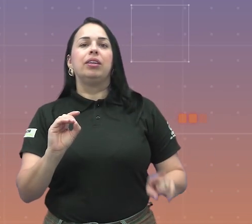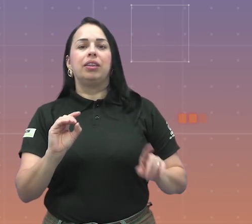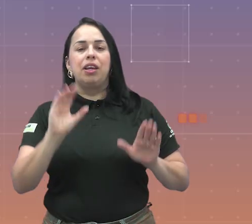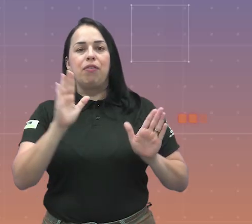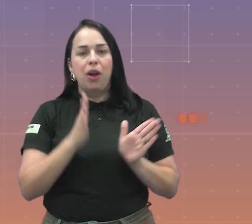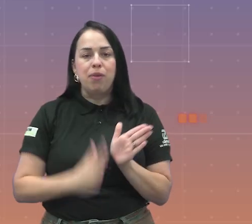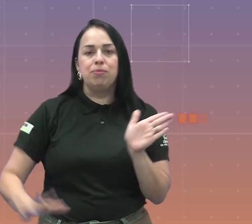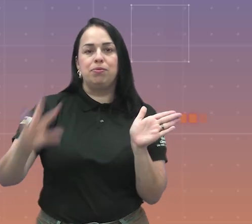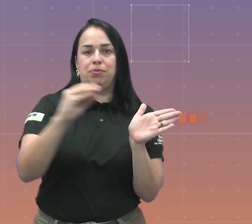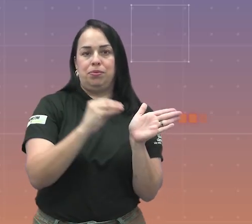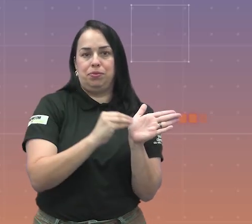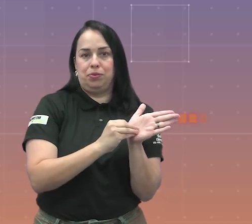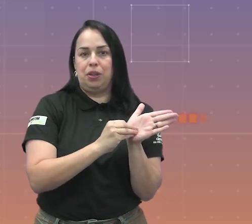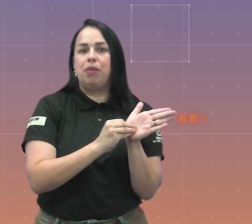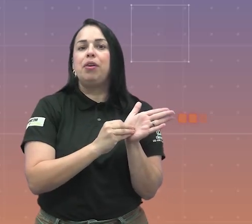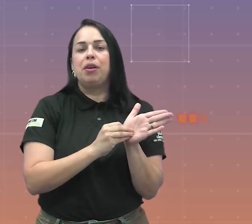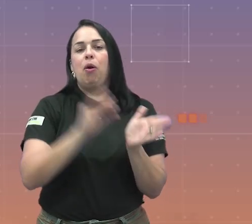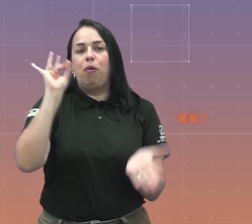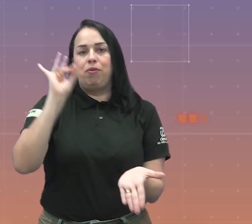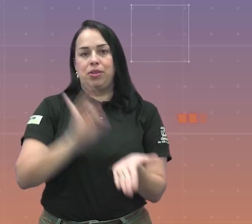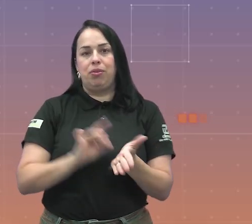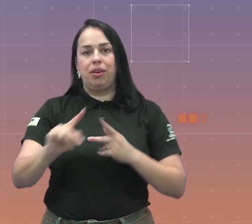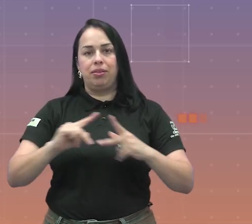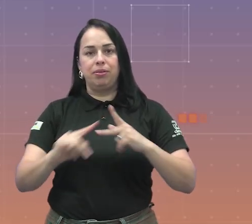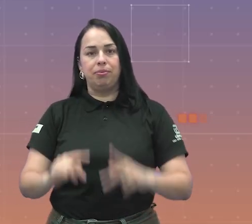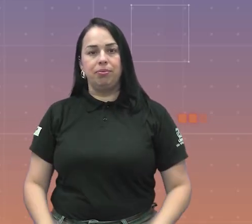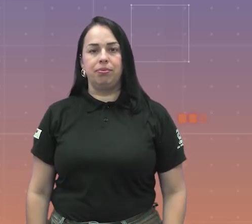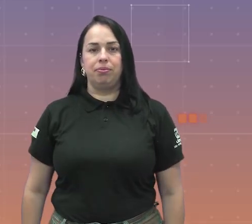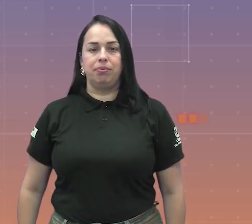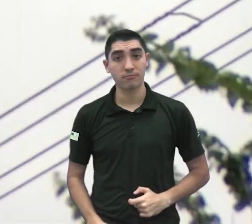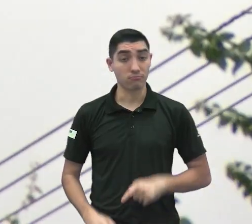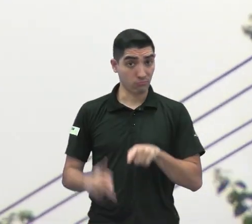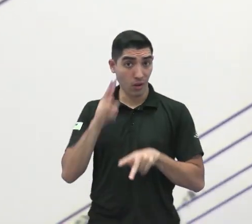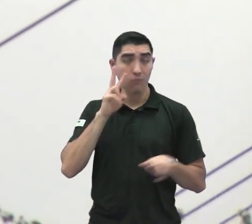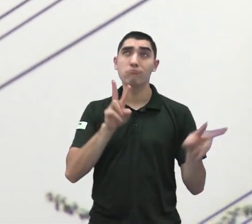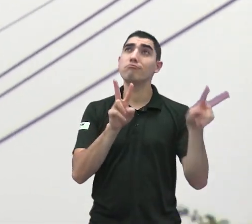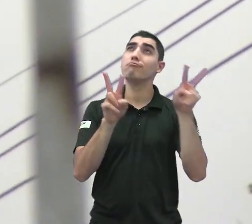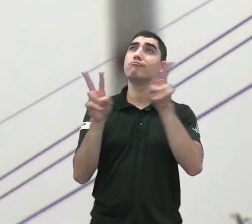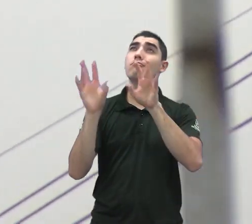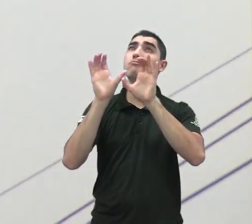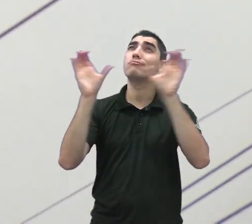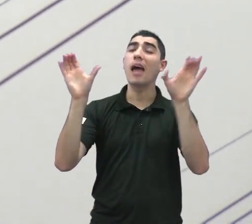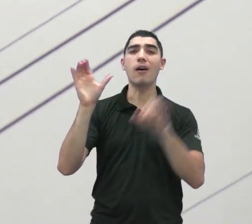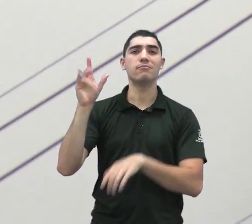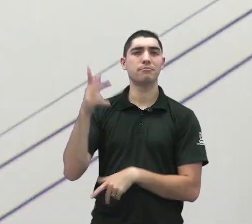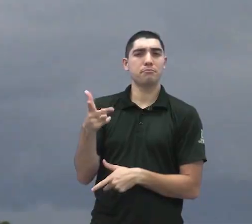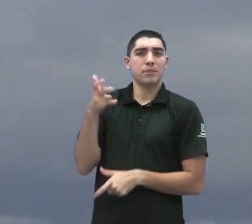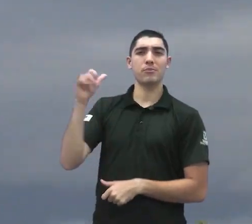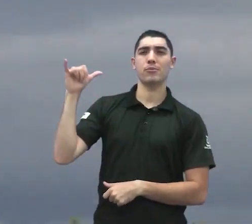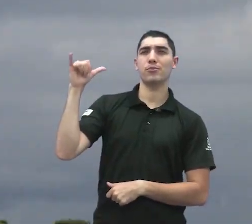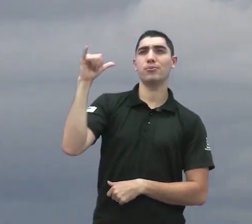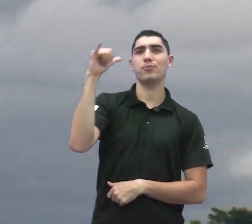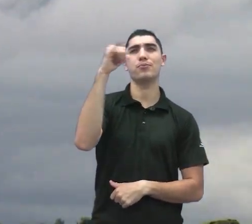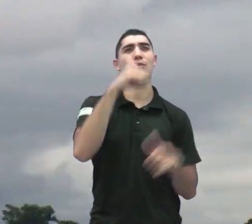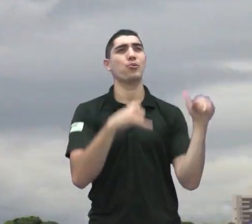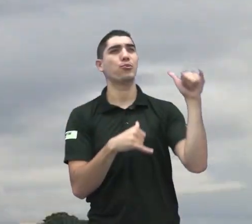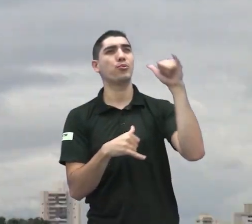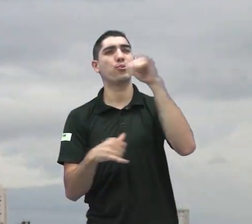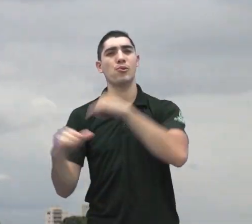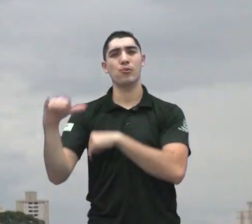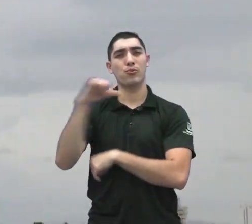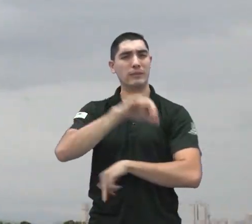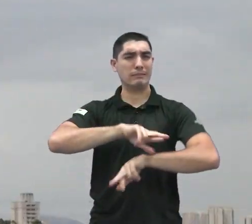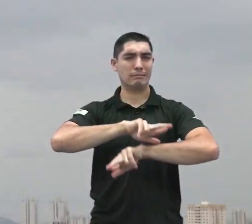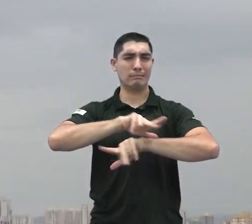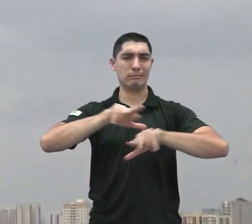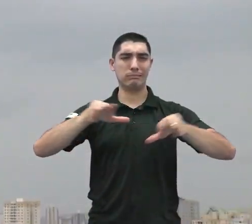outubro. A data foi incluída no calendário oficial do município. É só olhar para o céu de São José que é possível ver um avião